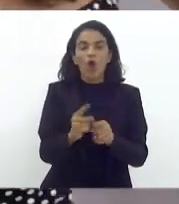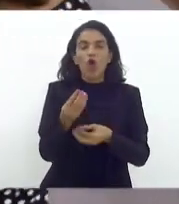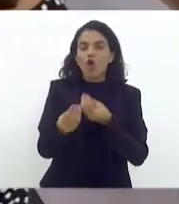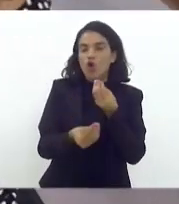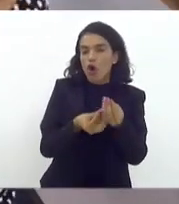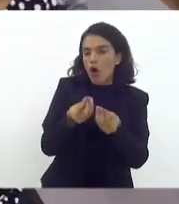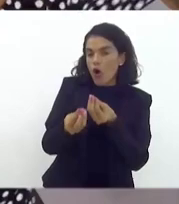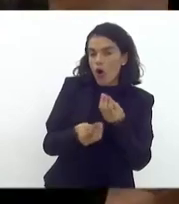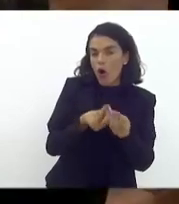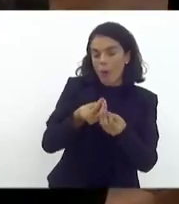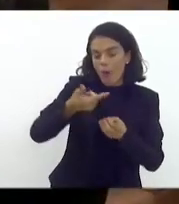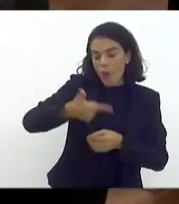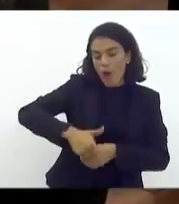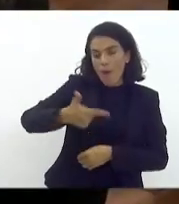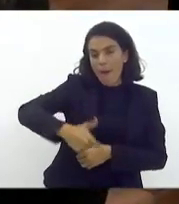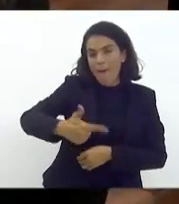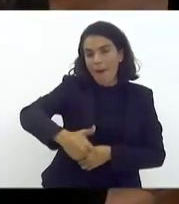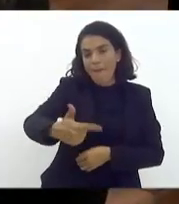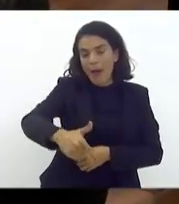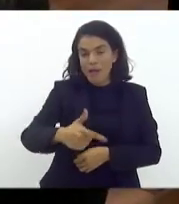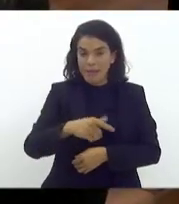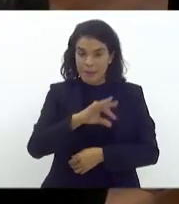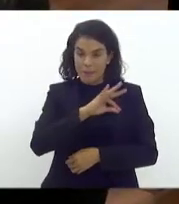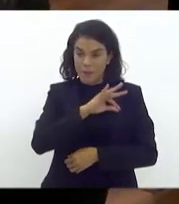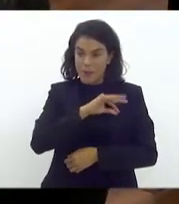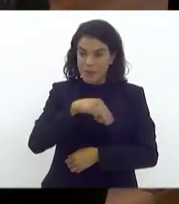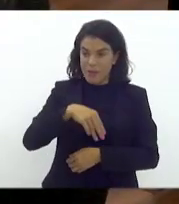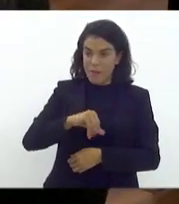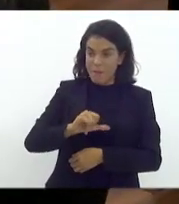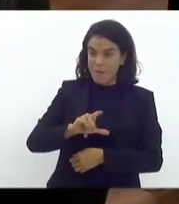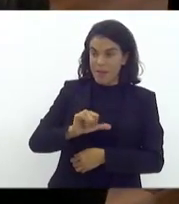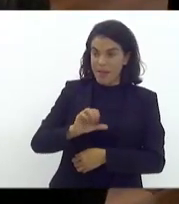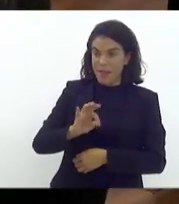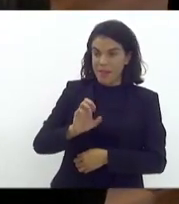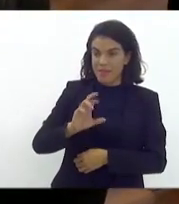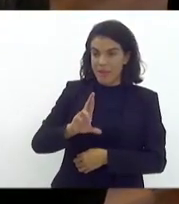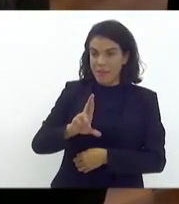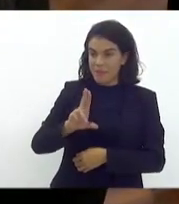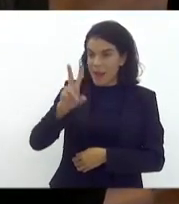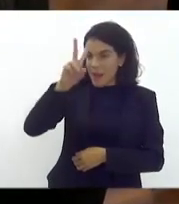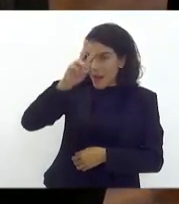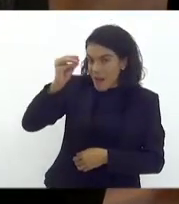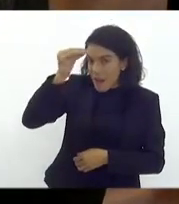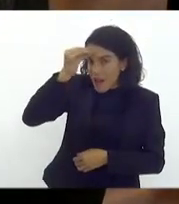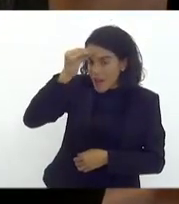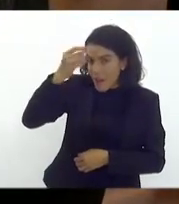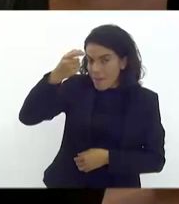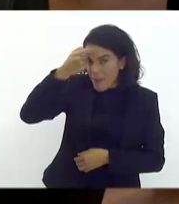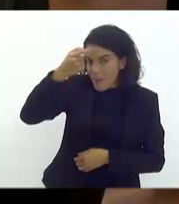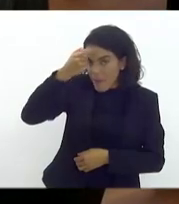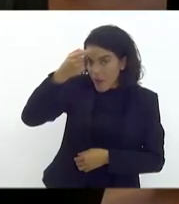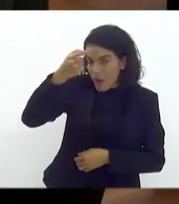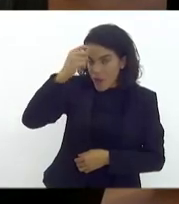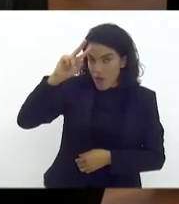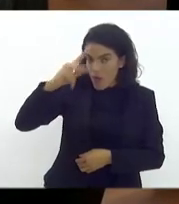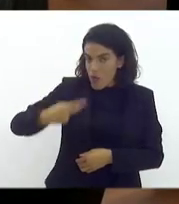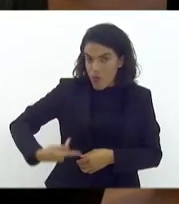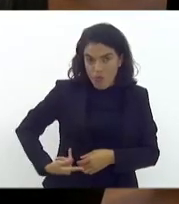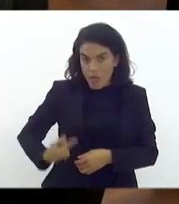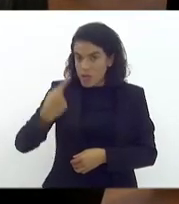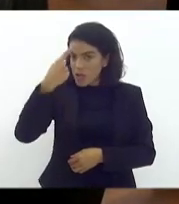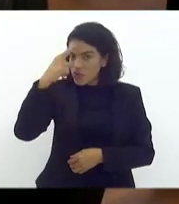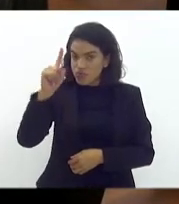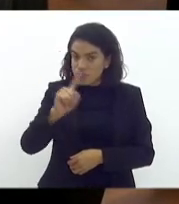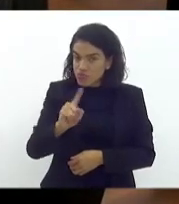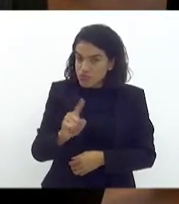reconhecimento sucessivos desde a polícia militar sejam repetidos lembram a memória humana não sabe que não